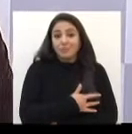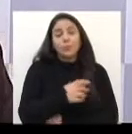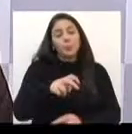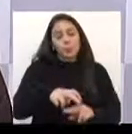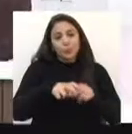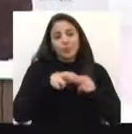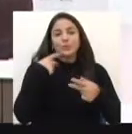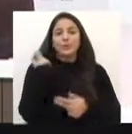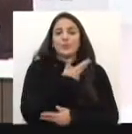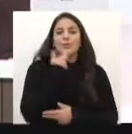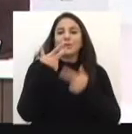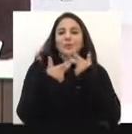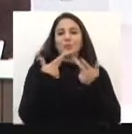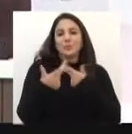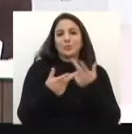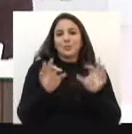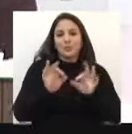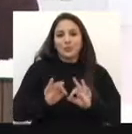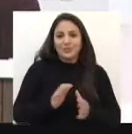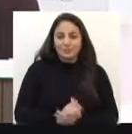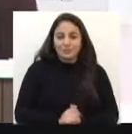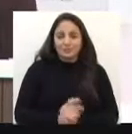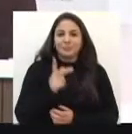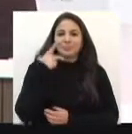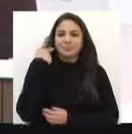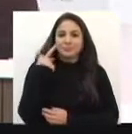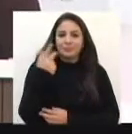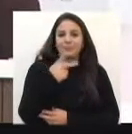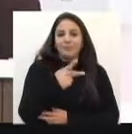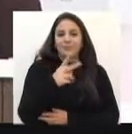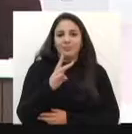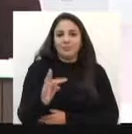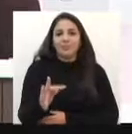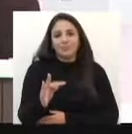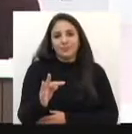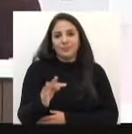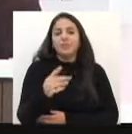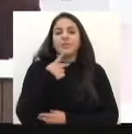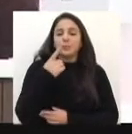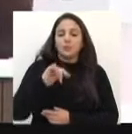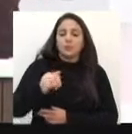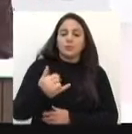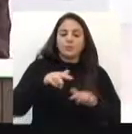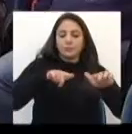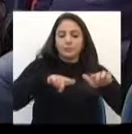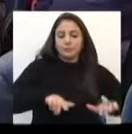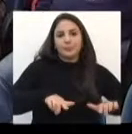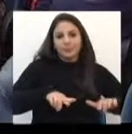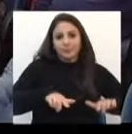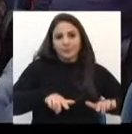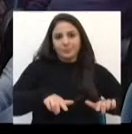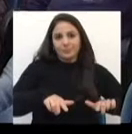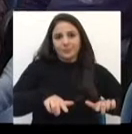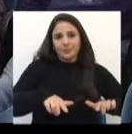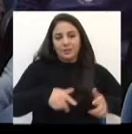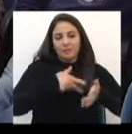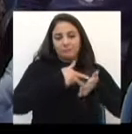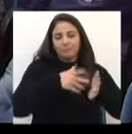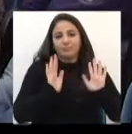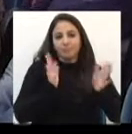nossos projetos. O PTBista também aproveitou o espaço dedicado ao orador do grande expediente, para